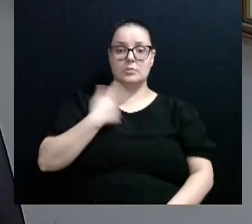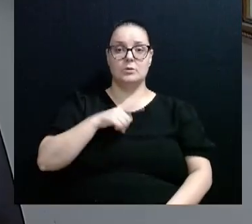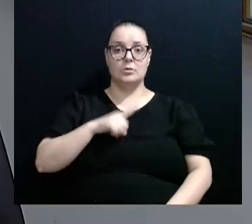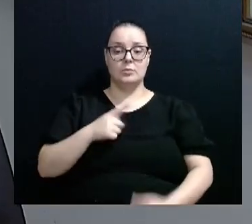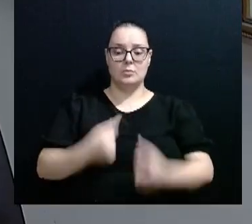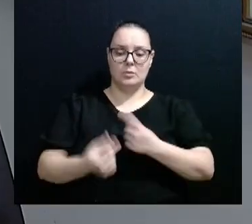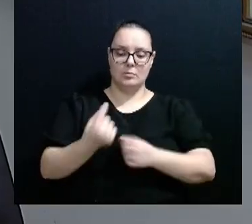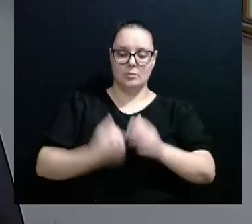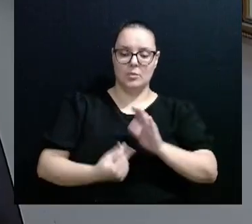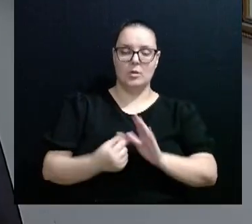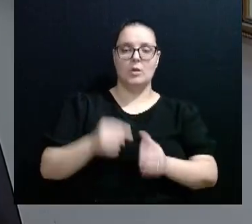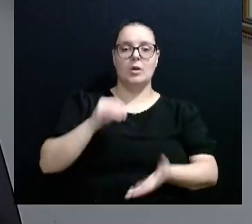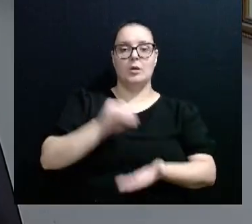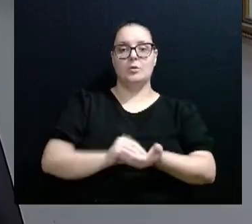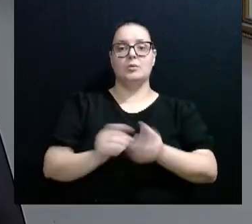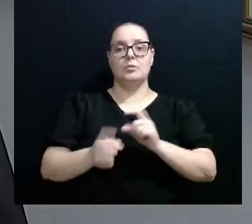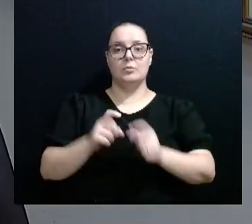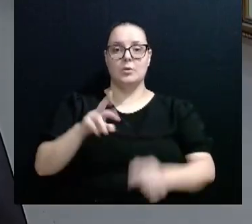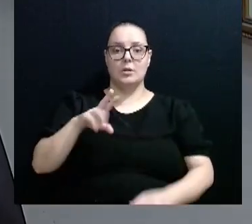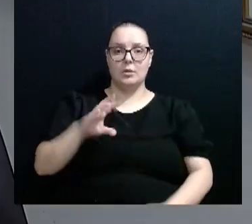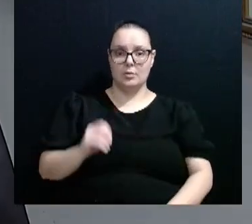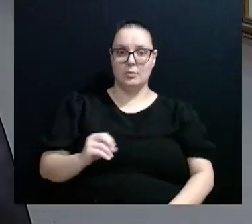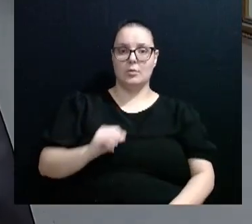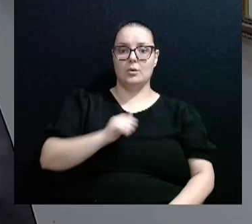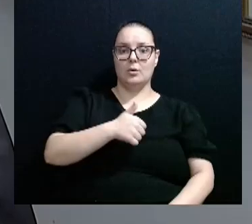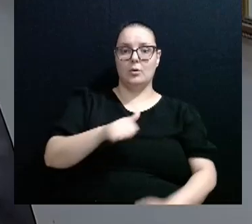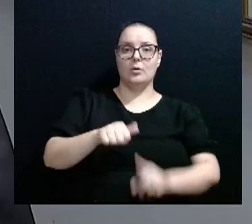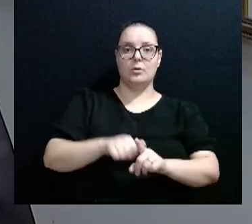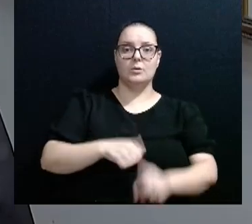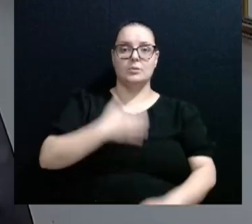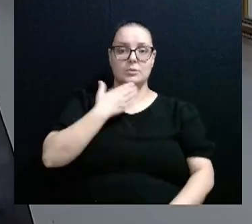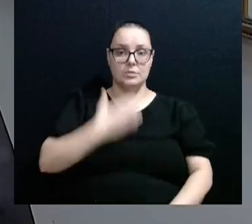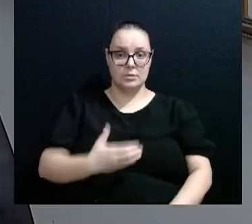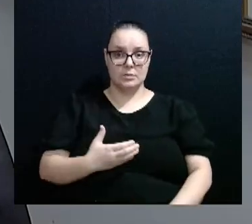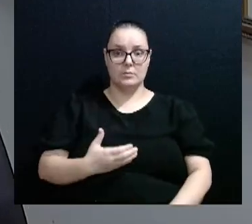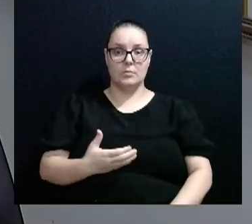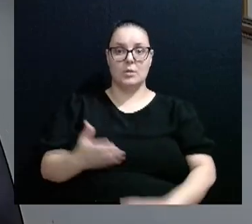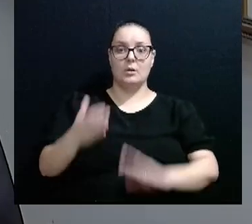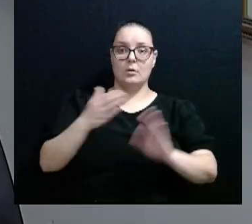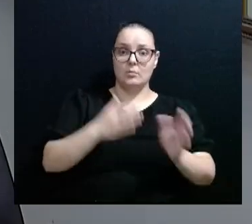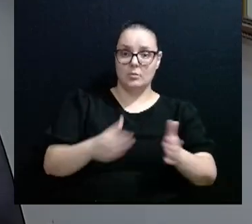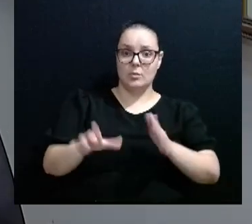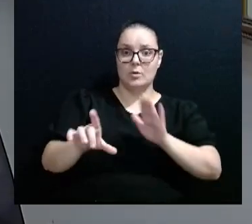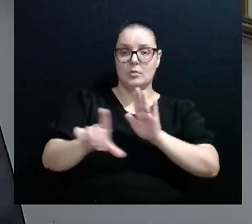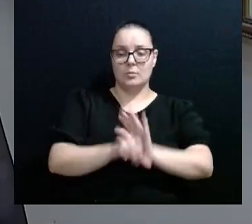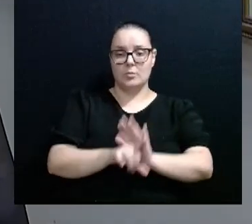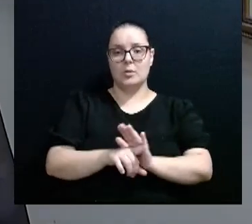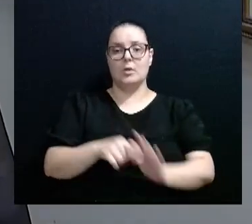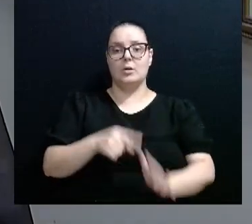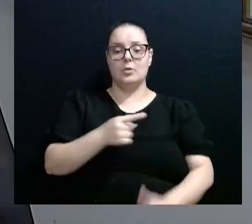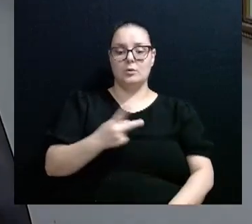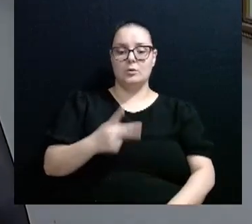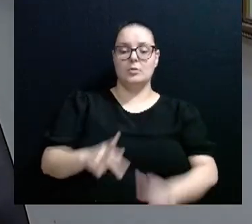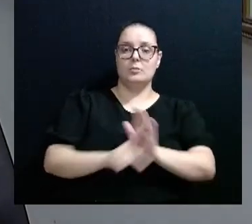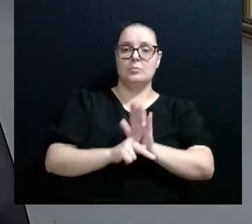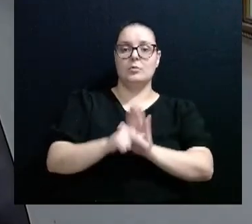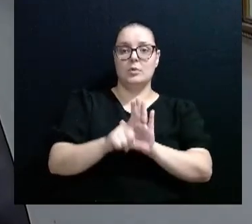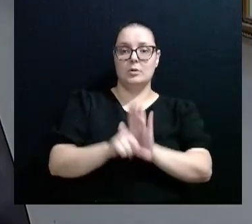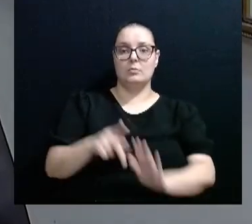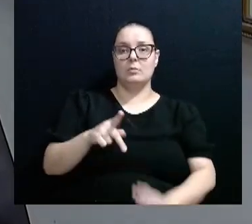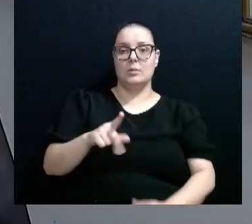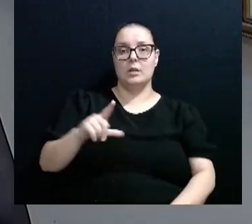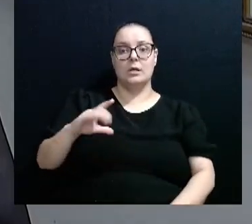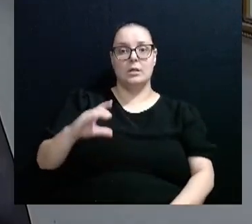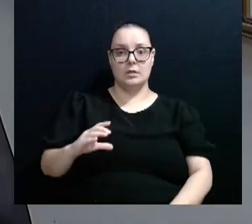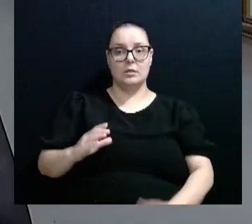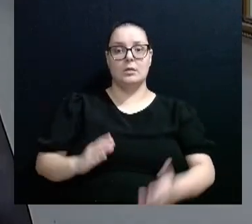reunião ordinária foi 11/12. Produção legislativa, tivemos 12 projetos de lei PLC aprovado